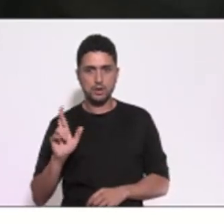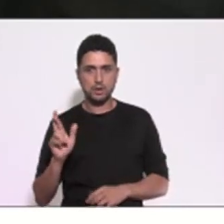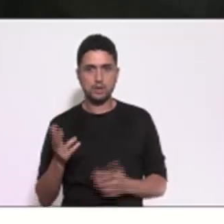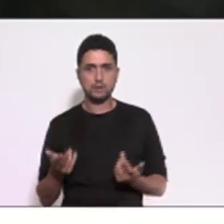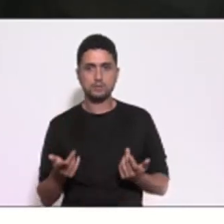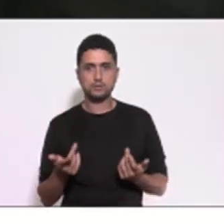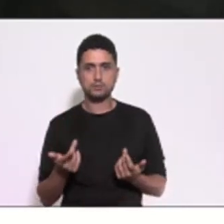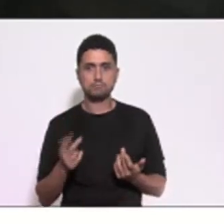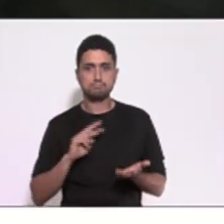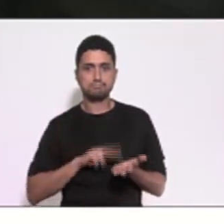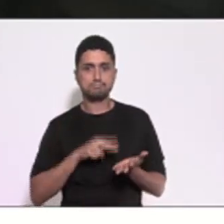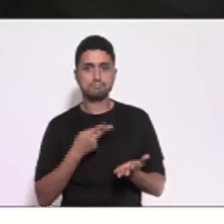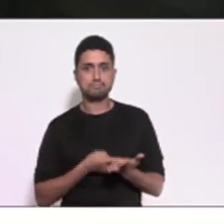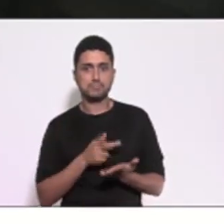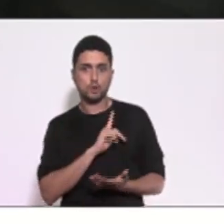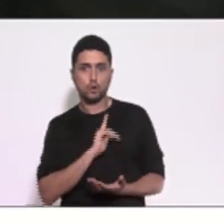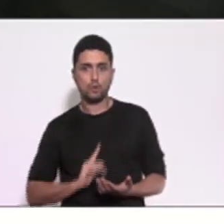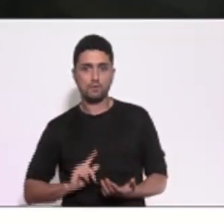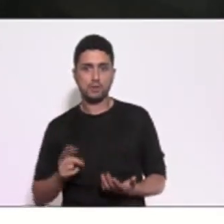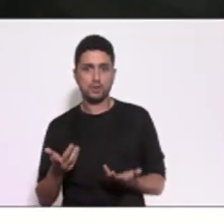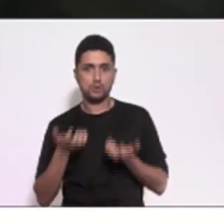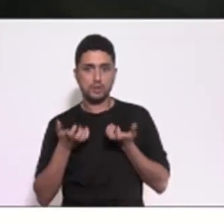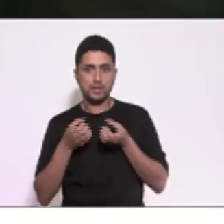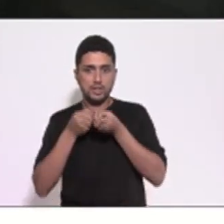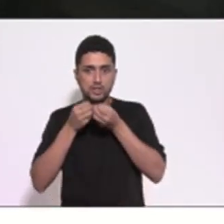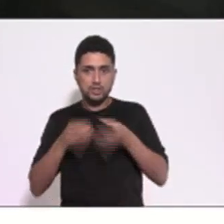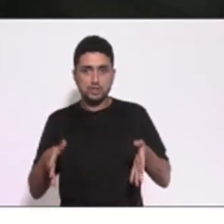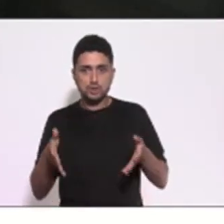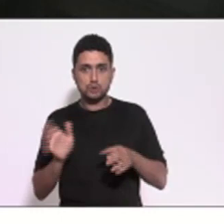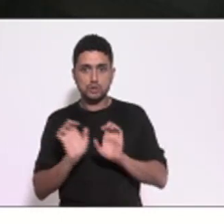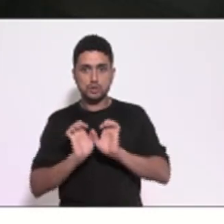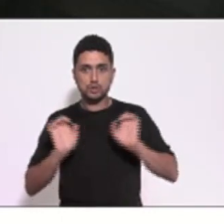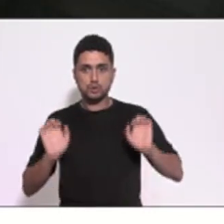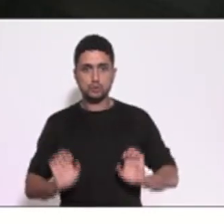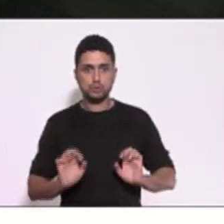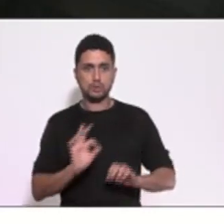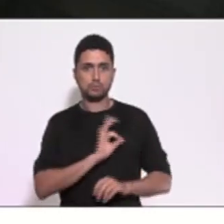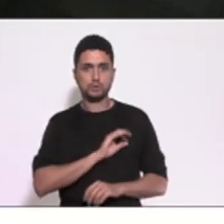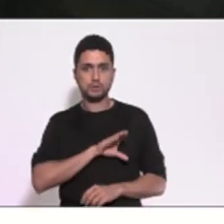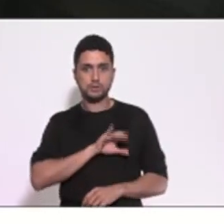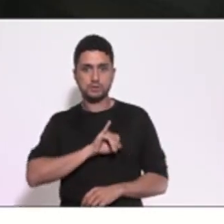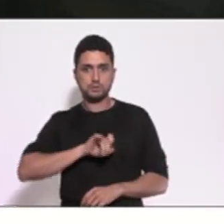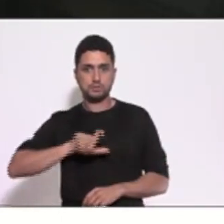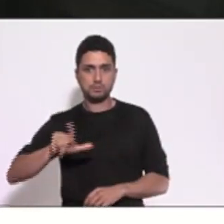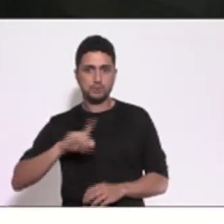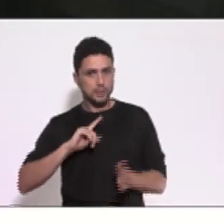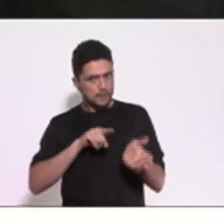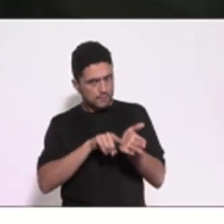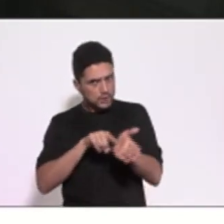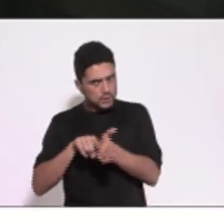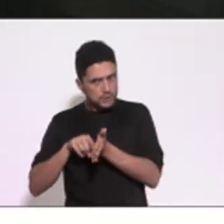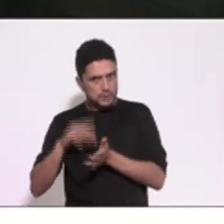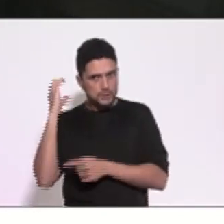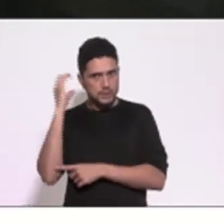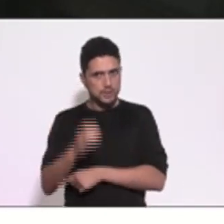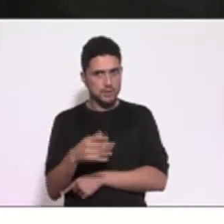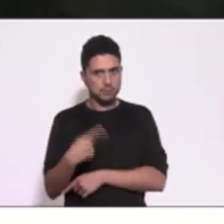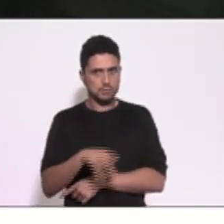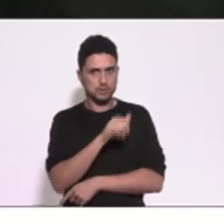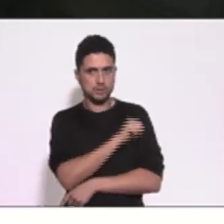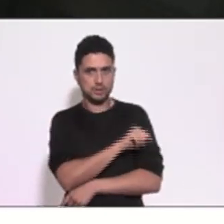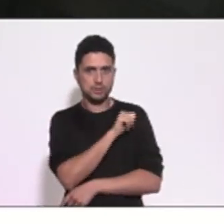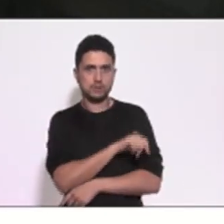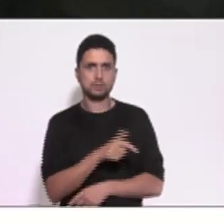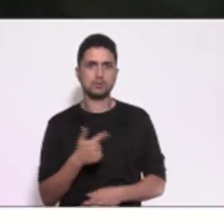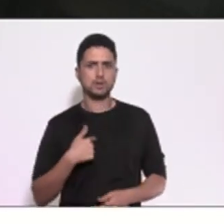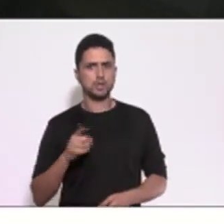o governo do Estado quer destruir a estrutura de polícia civil que investiga crimes no estado do Rio de Janeiro de hoje, e